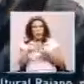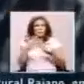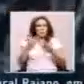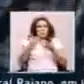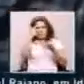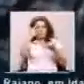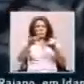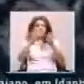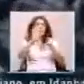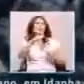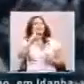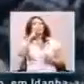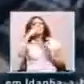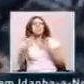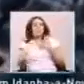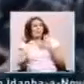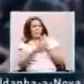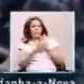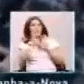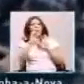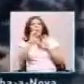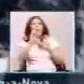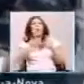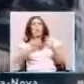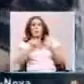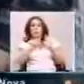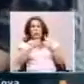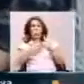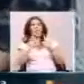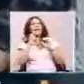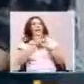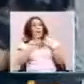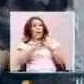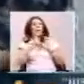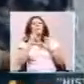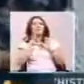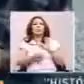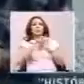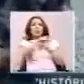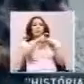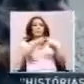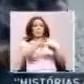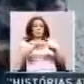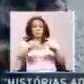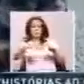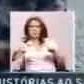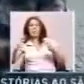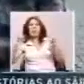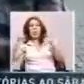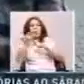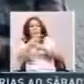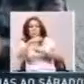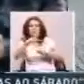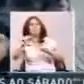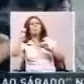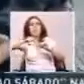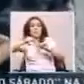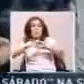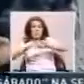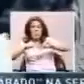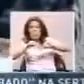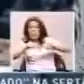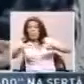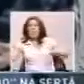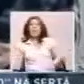houvesse, por exemplo, um código preciso em que tudo ficasse claro, em que os limites estivessem estipulados, a praxe poderia ser uma atividade de